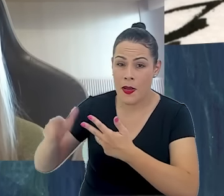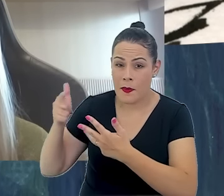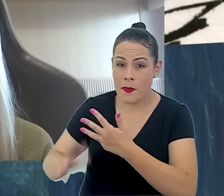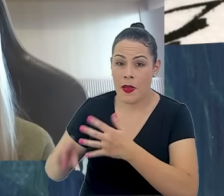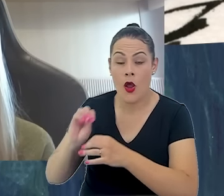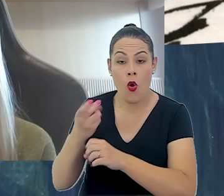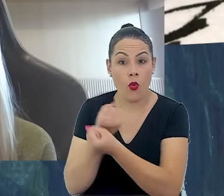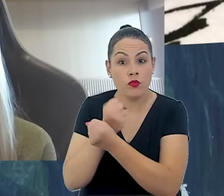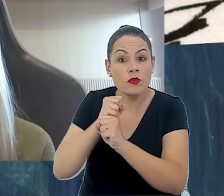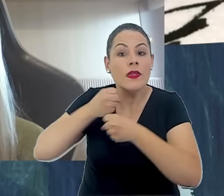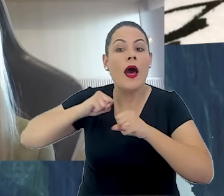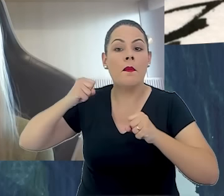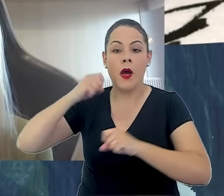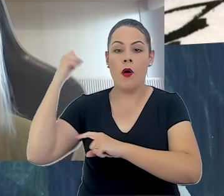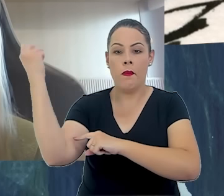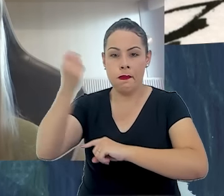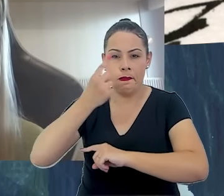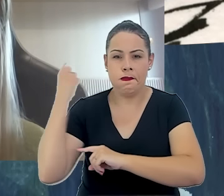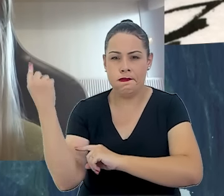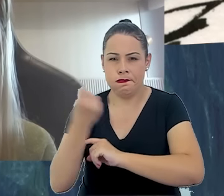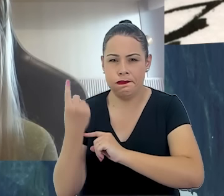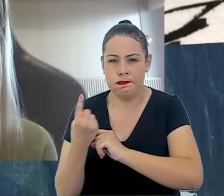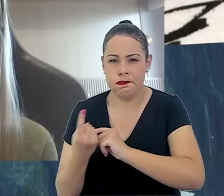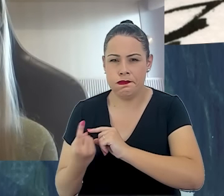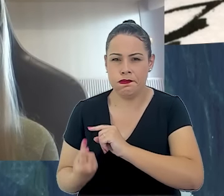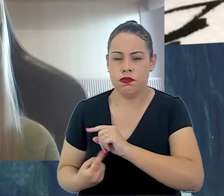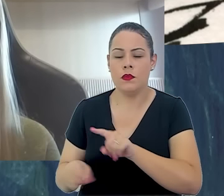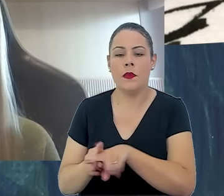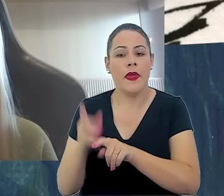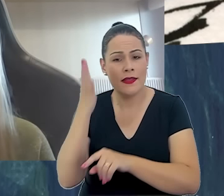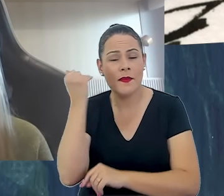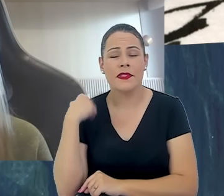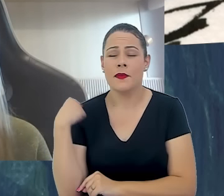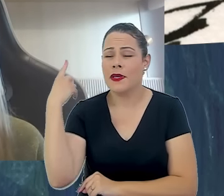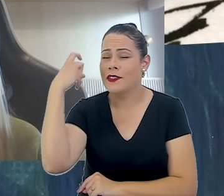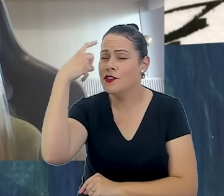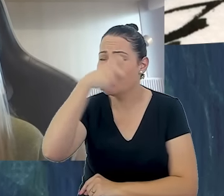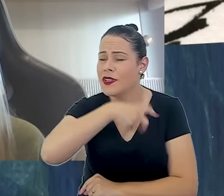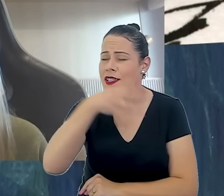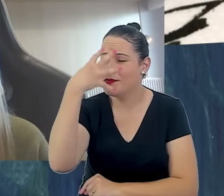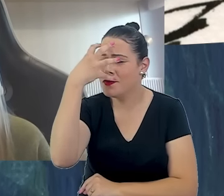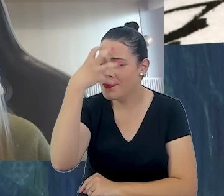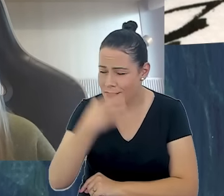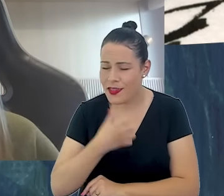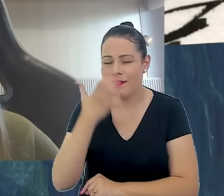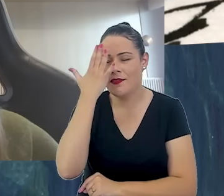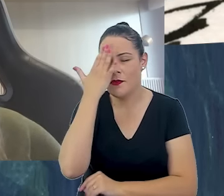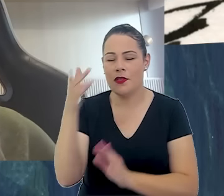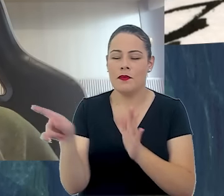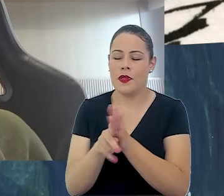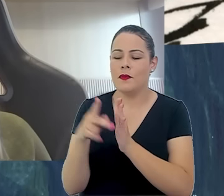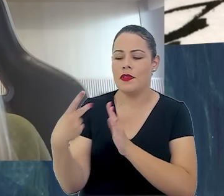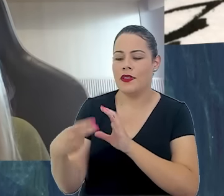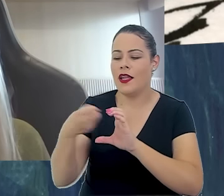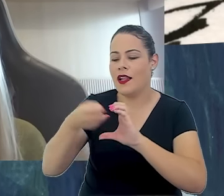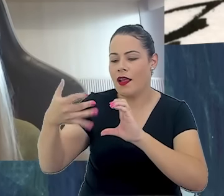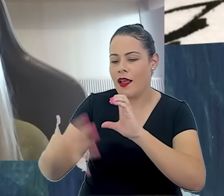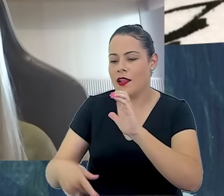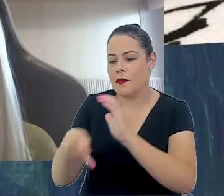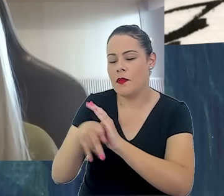quanto em magnitude dos eventos, e que tem uma dificuldade muito grande, né, diante das suas